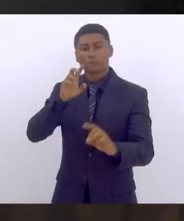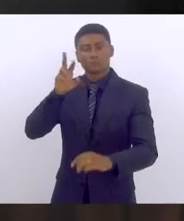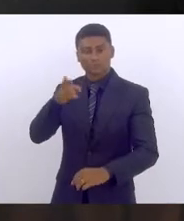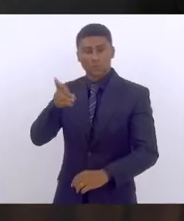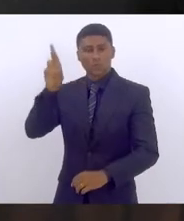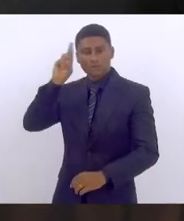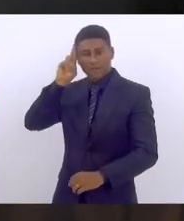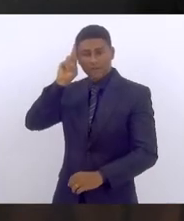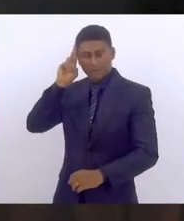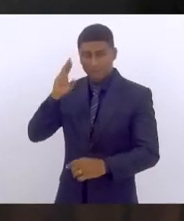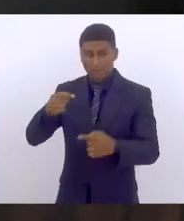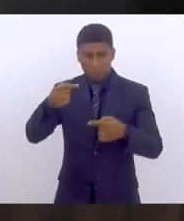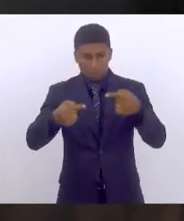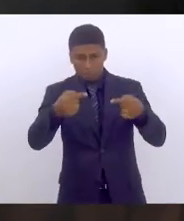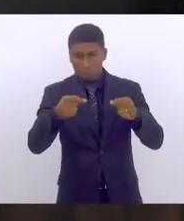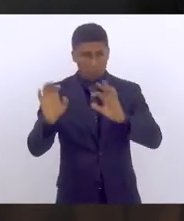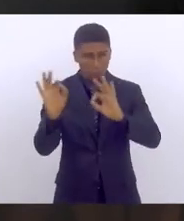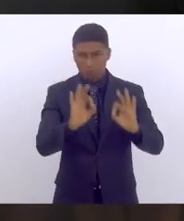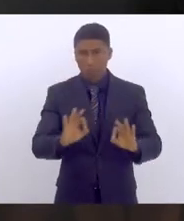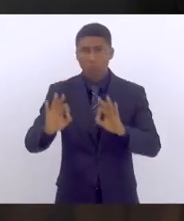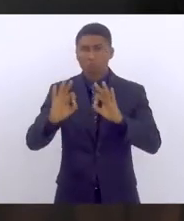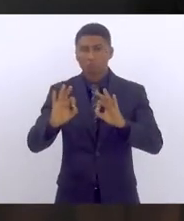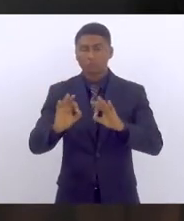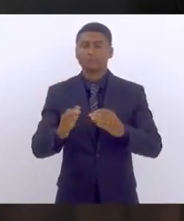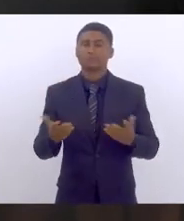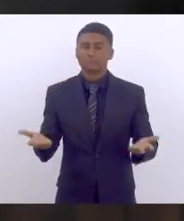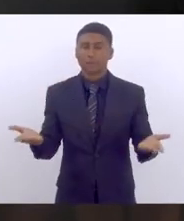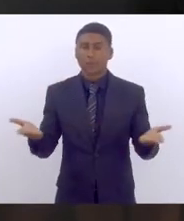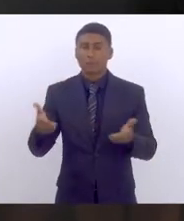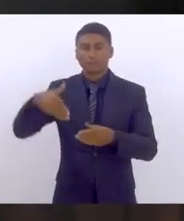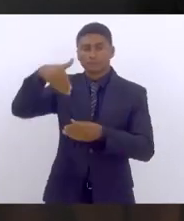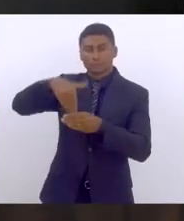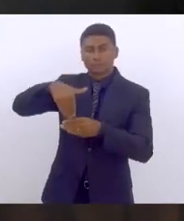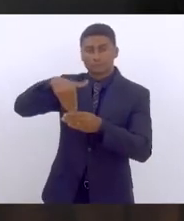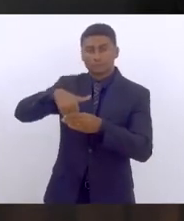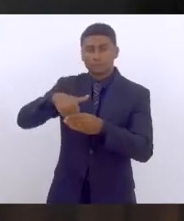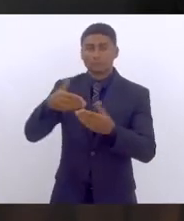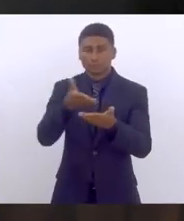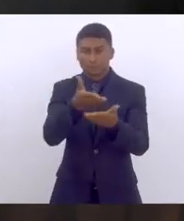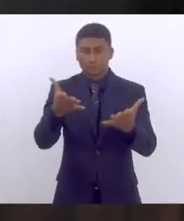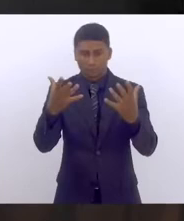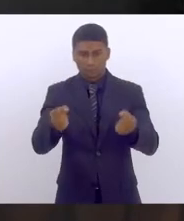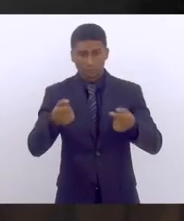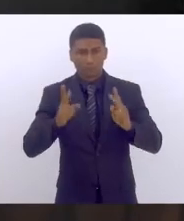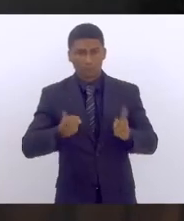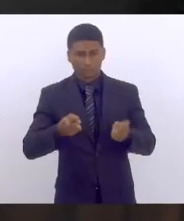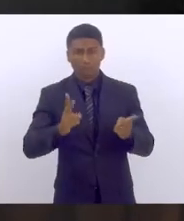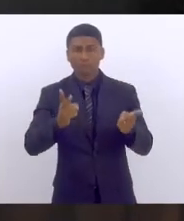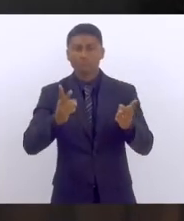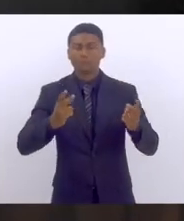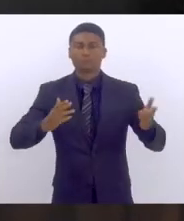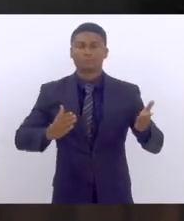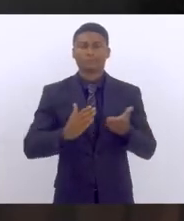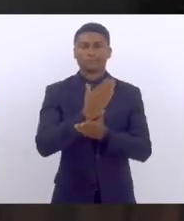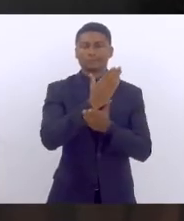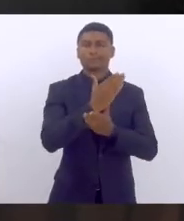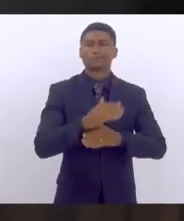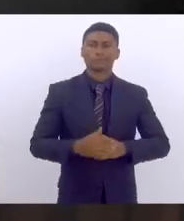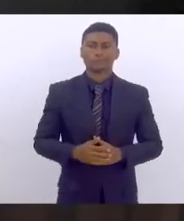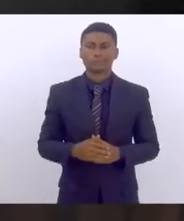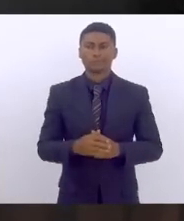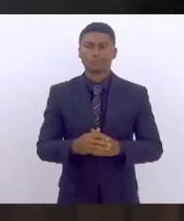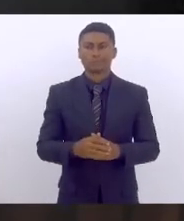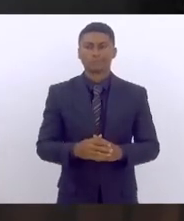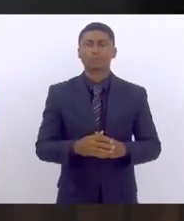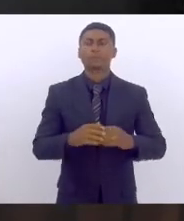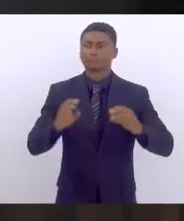Em discussão, não havendo o que queira discutir, encerrada a discussão. Em votação, os senhores que aprovam permaneçam como estão. Aprovado, vai